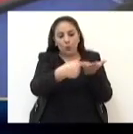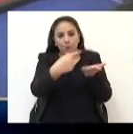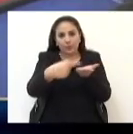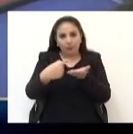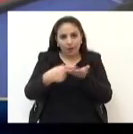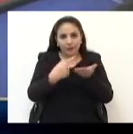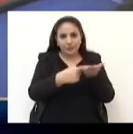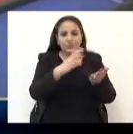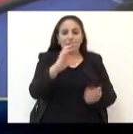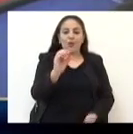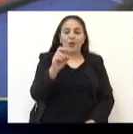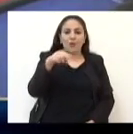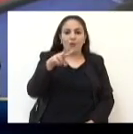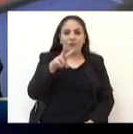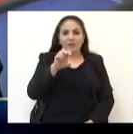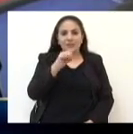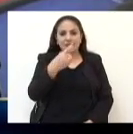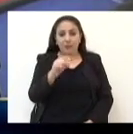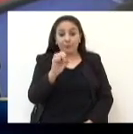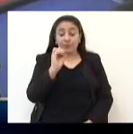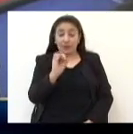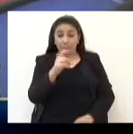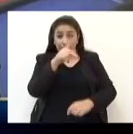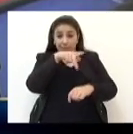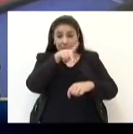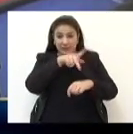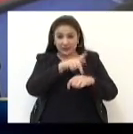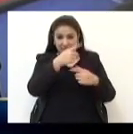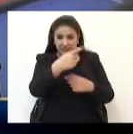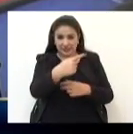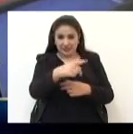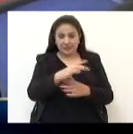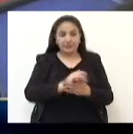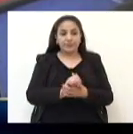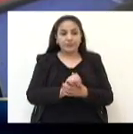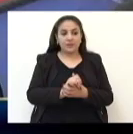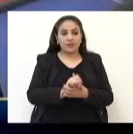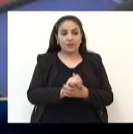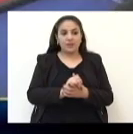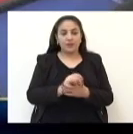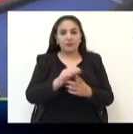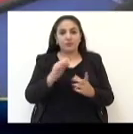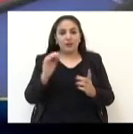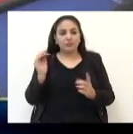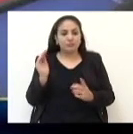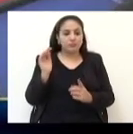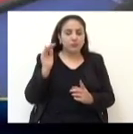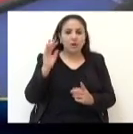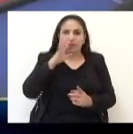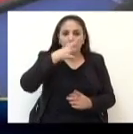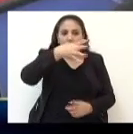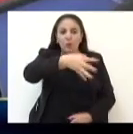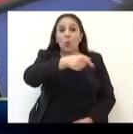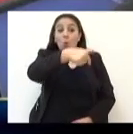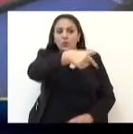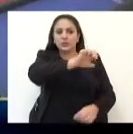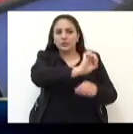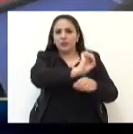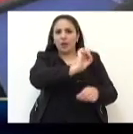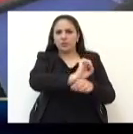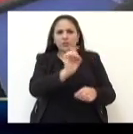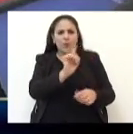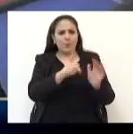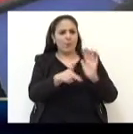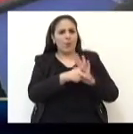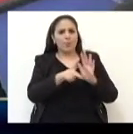e convenções. Quando um país desses ataca outro Estado, via de regra não é a